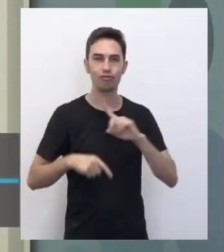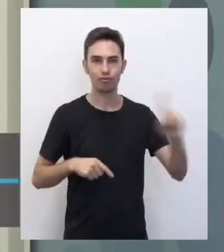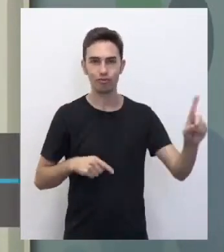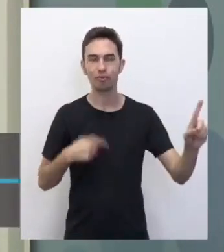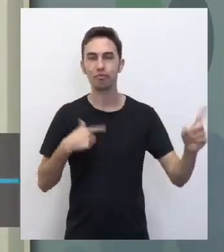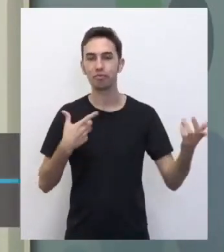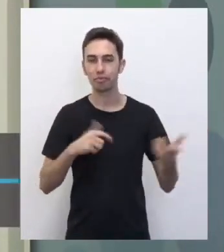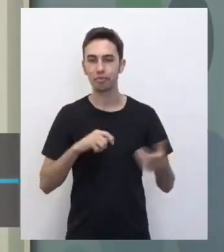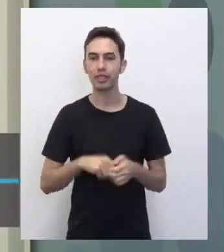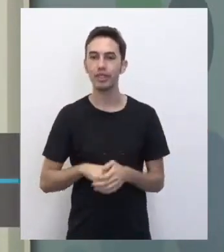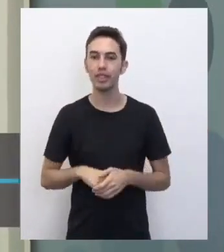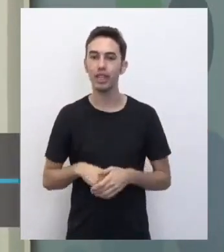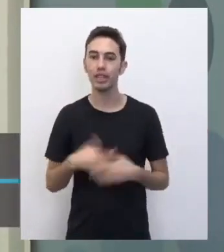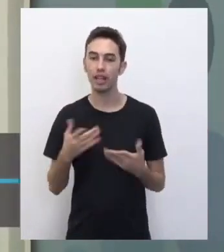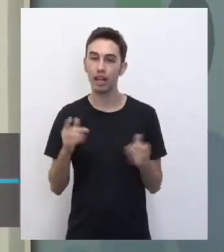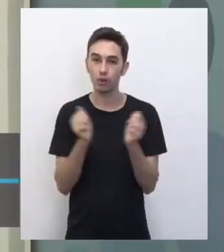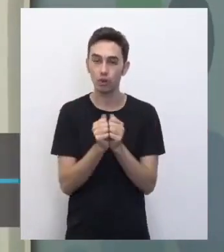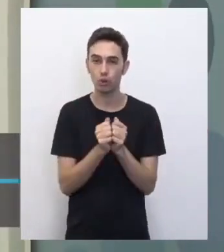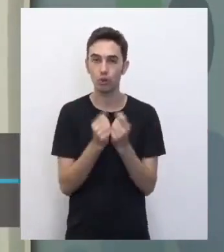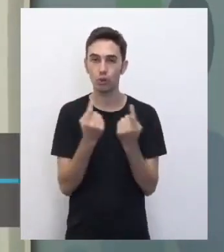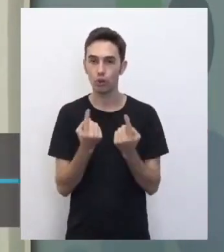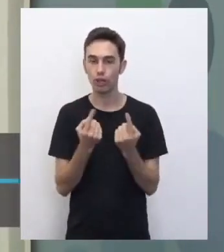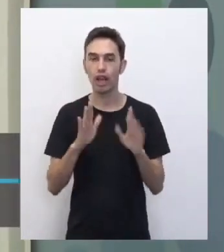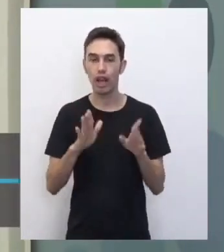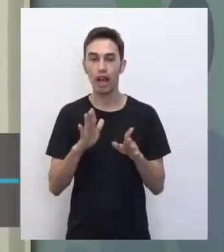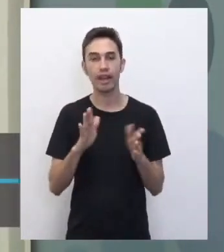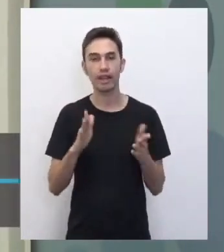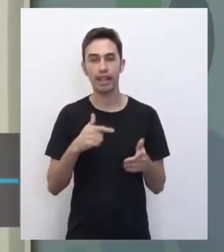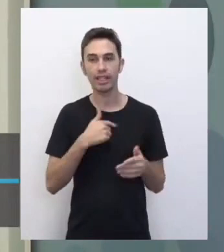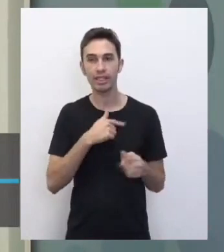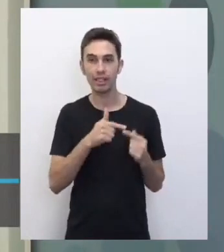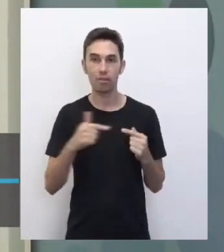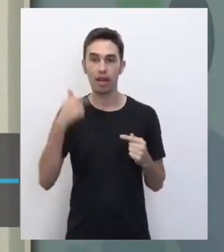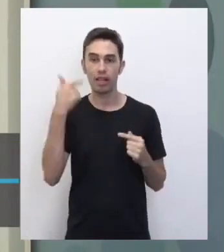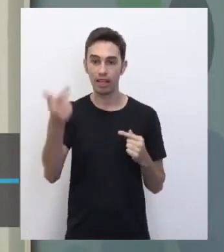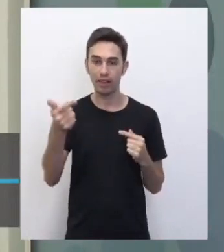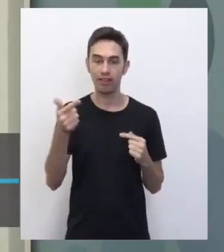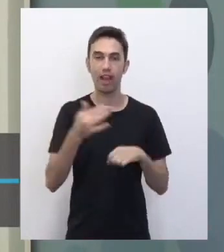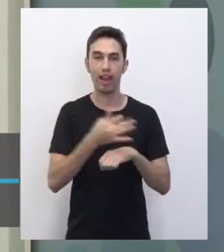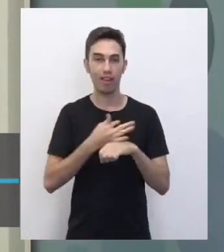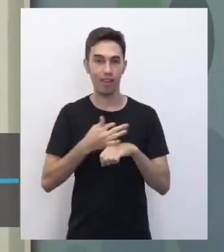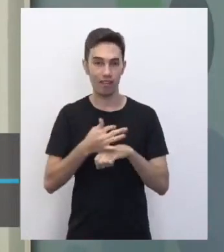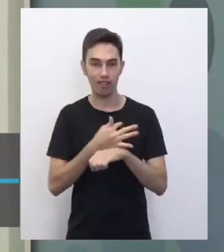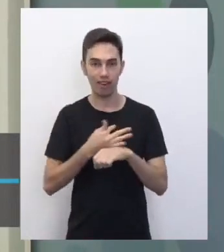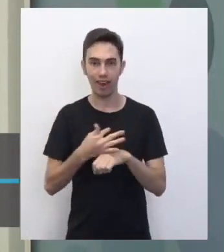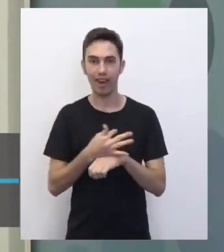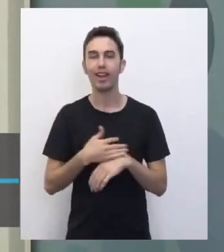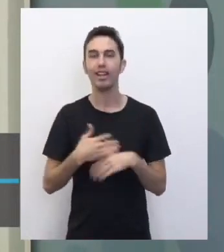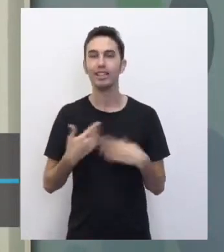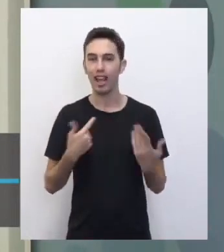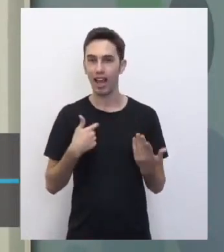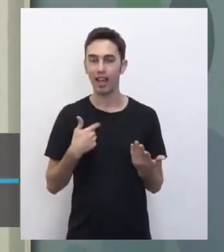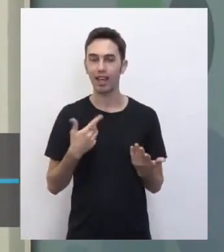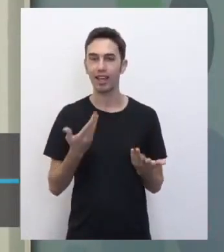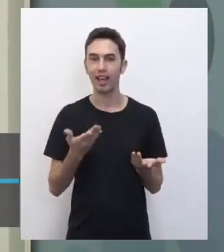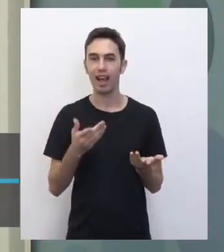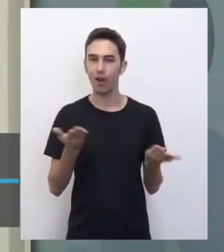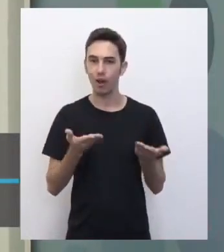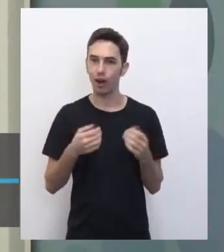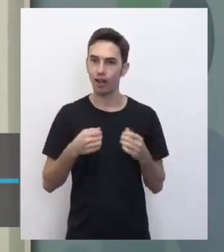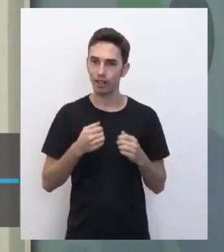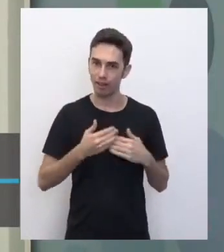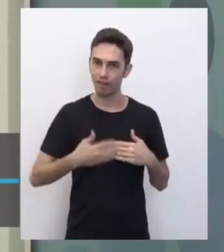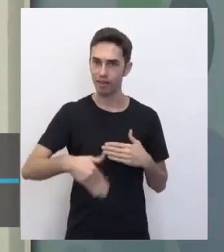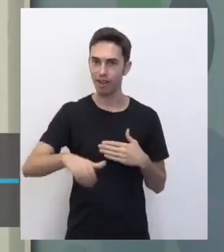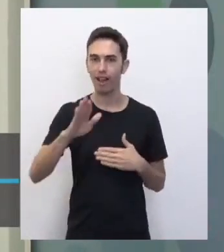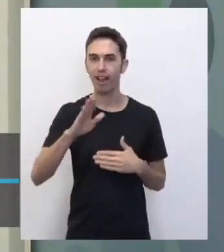conta disso, ela não pôde se fazer presente. A partir da semana que vem, estou entrando de férias, tá, gente? Vocês vão engatar aí numa boa sequência com a Maria Fernanda,